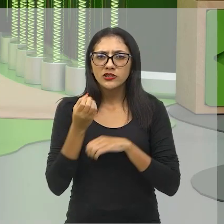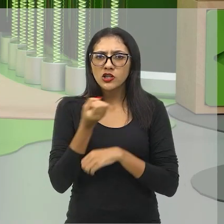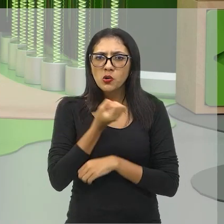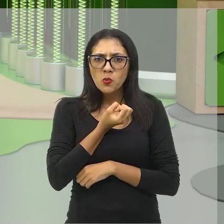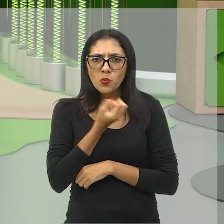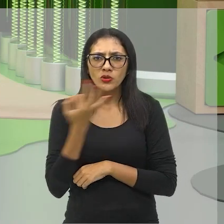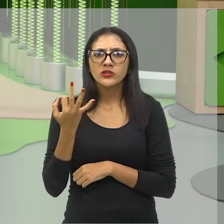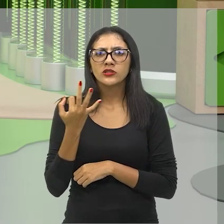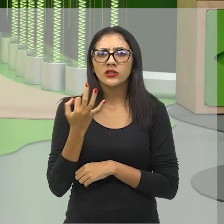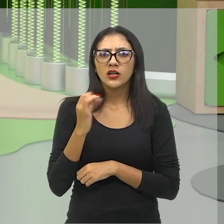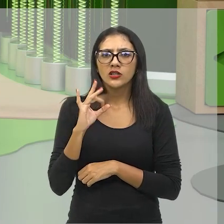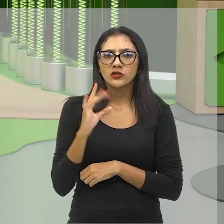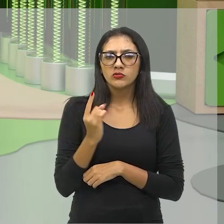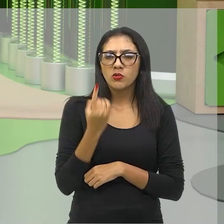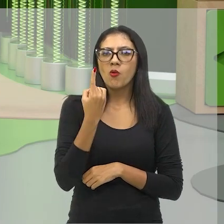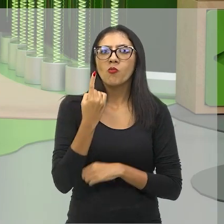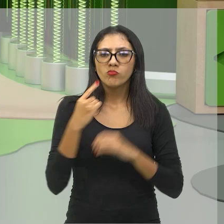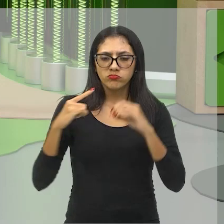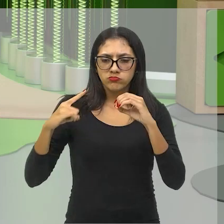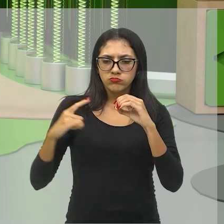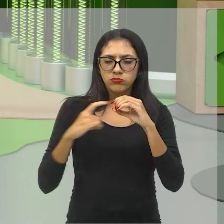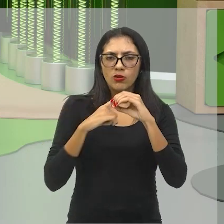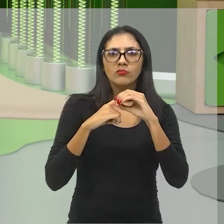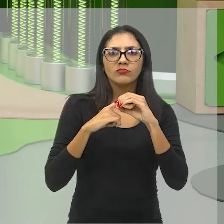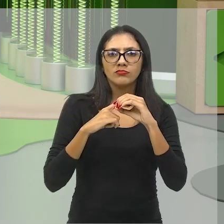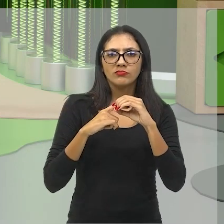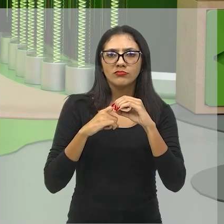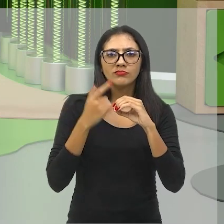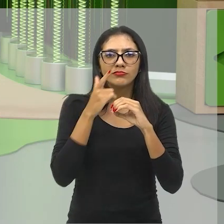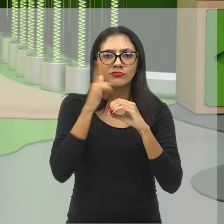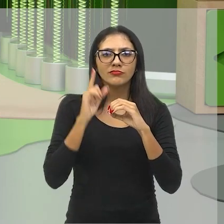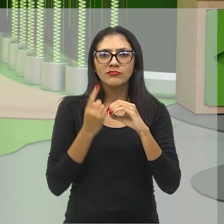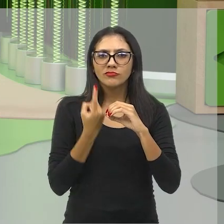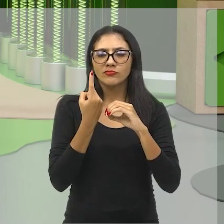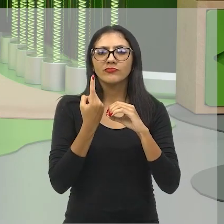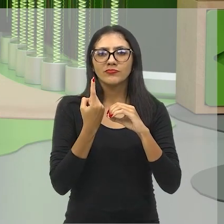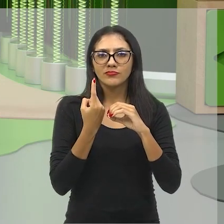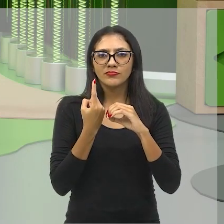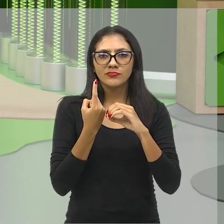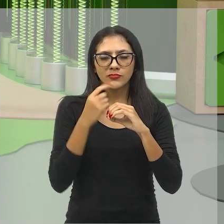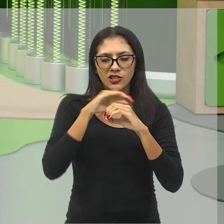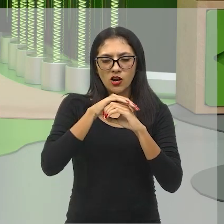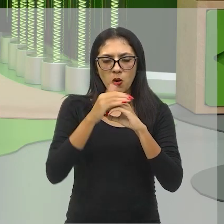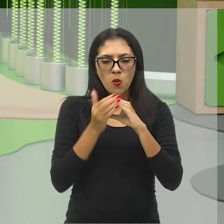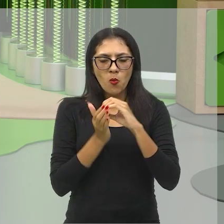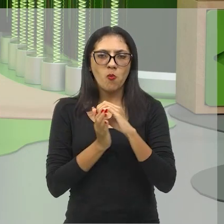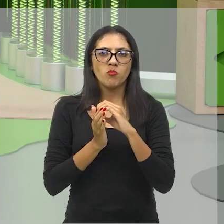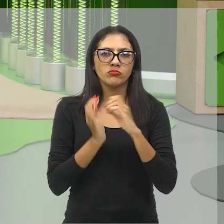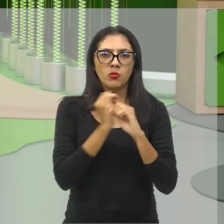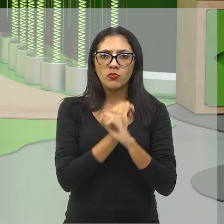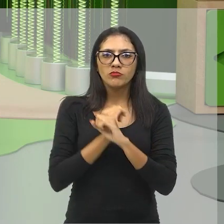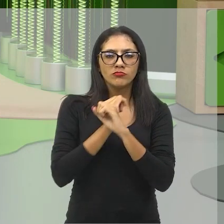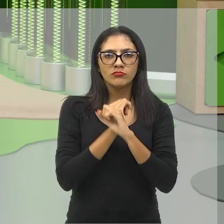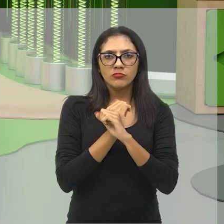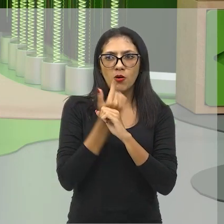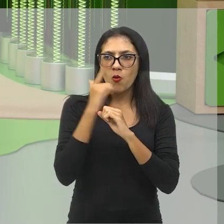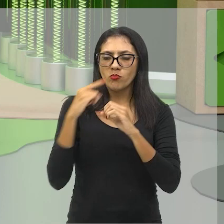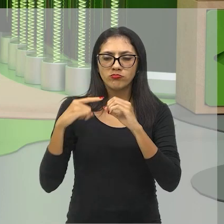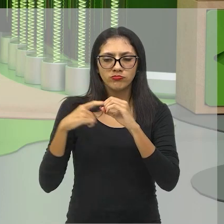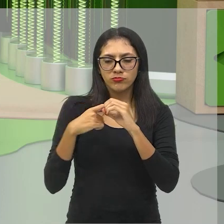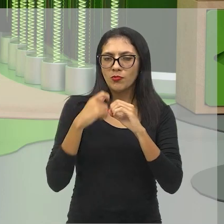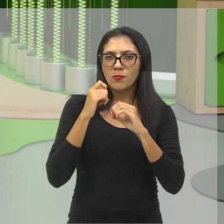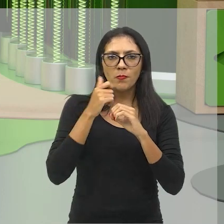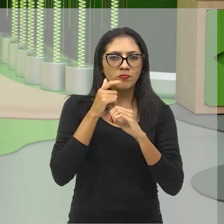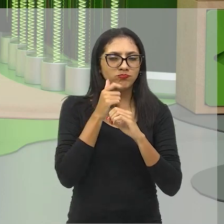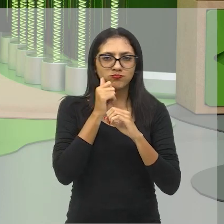aí, ele conseguiu, né? Chegou até o núcleo lá. Aí acontece justamente esse bloqueio para que os outros não acessem mais, tá? Então, a partir